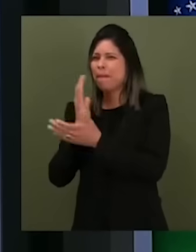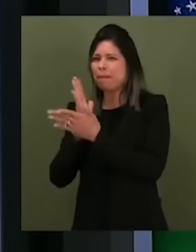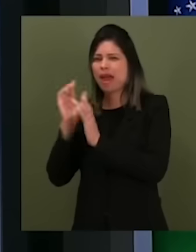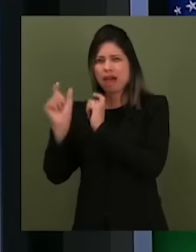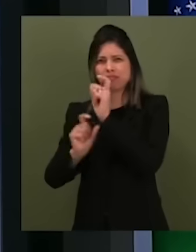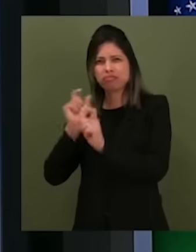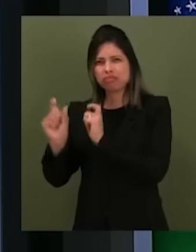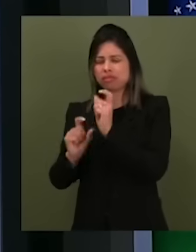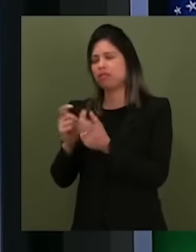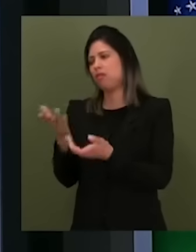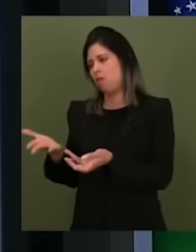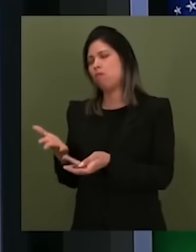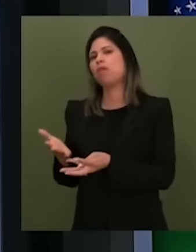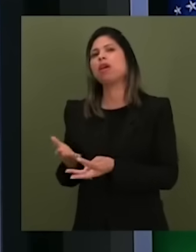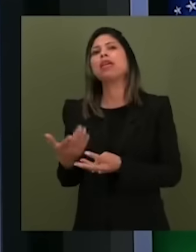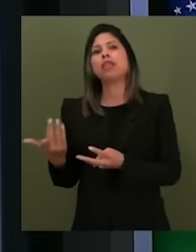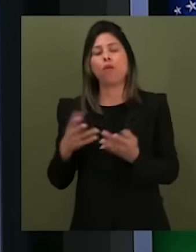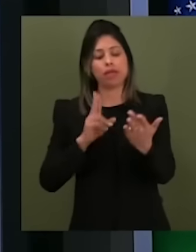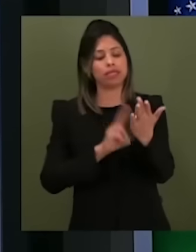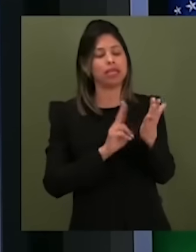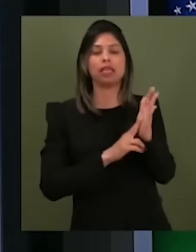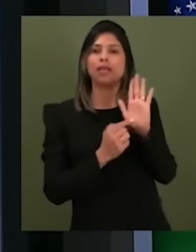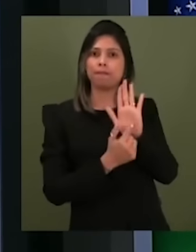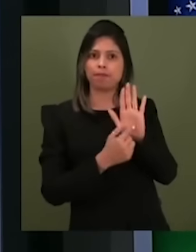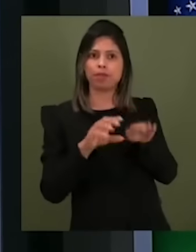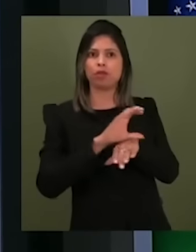Essa aqui é uma edição especial da reconstrução.